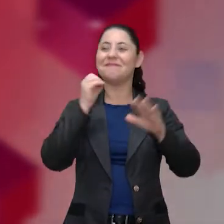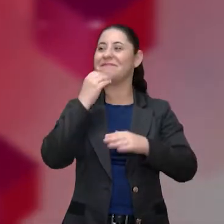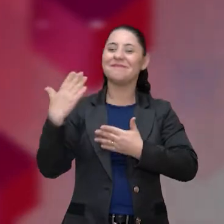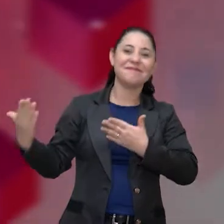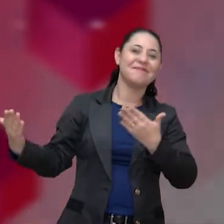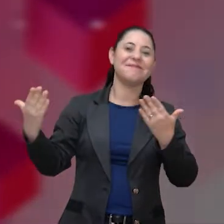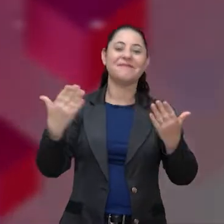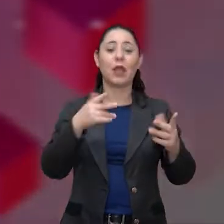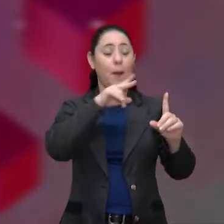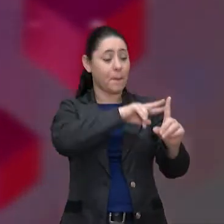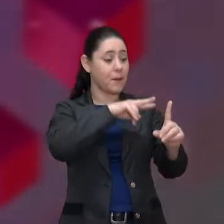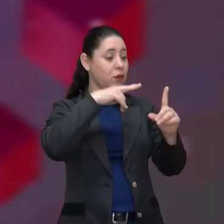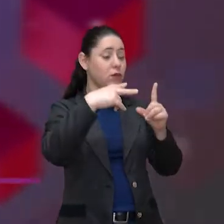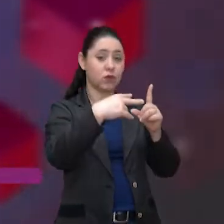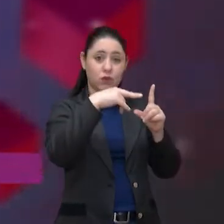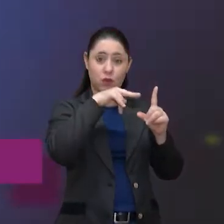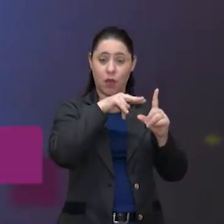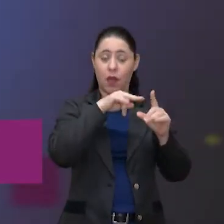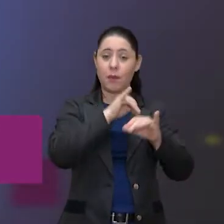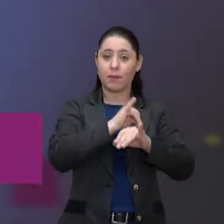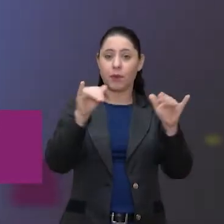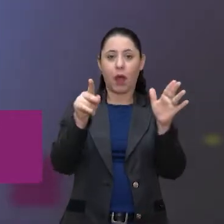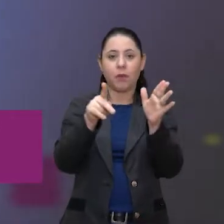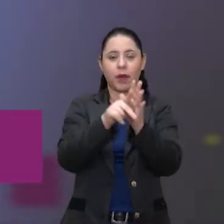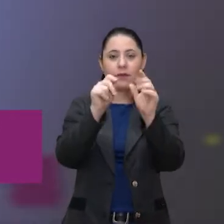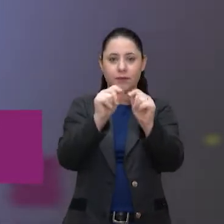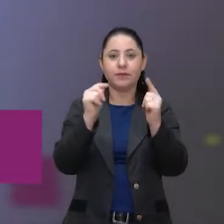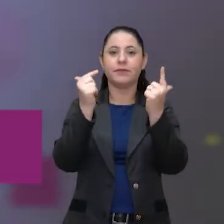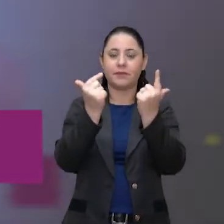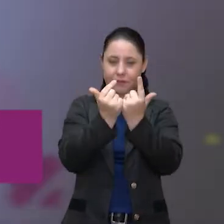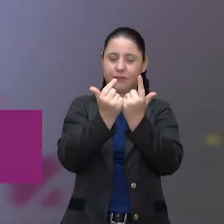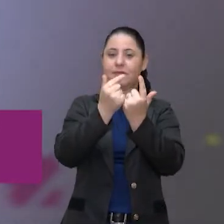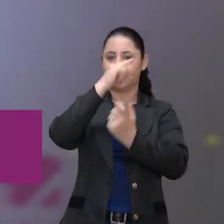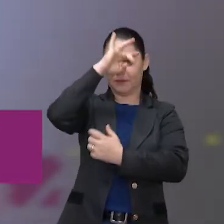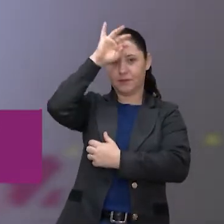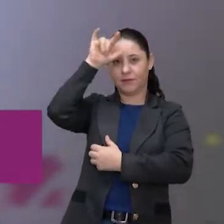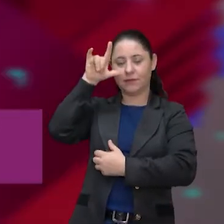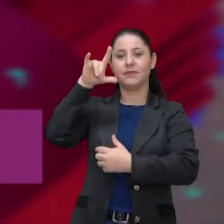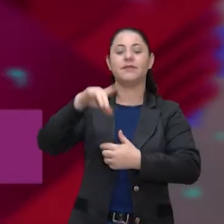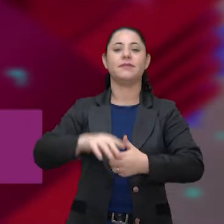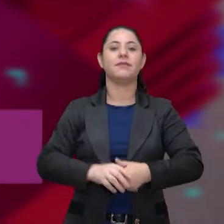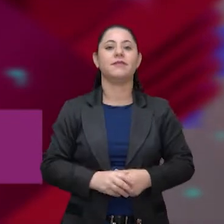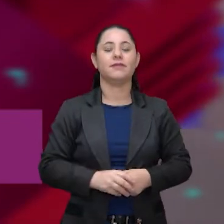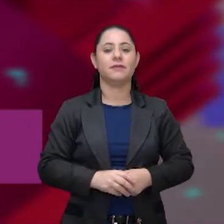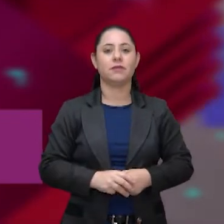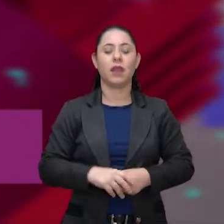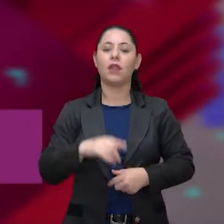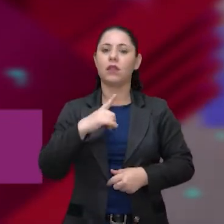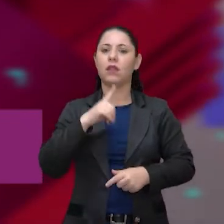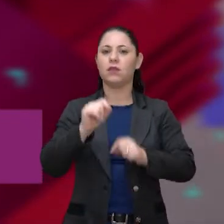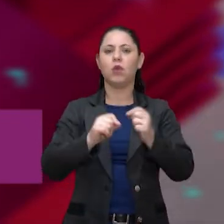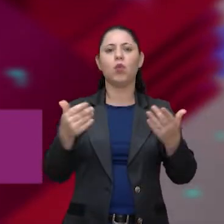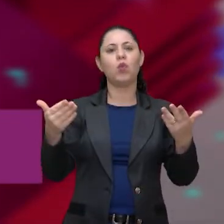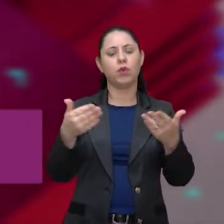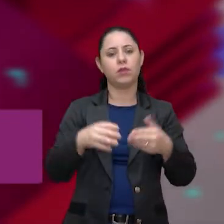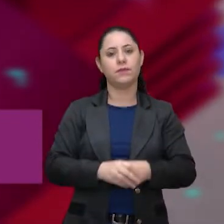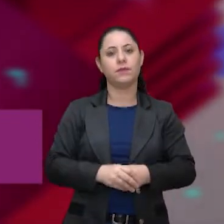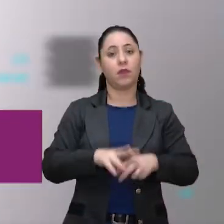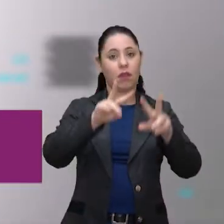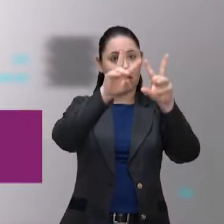Olá, sejam bem-vindos ao Perspectiva, programa da TV Assembleia Legislativa de Mato Grosso do Sul, que traz para